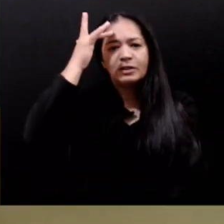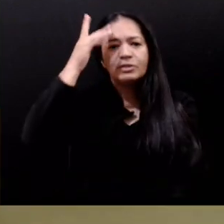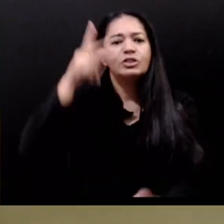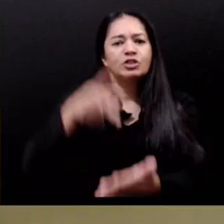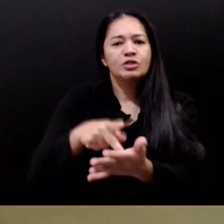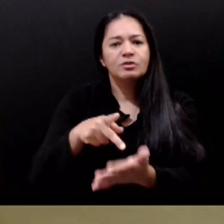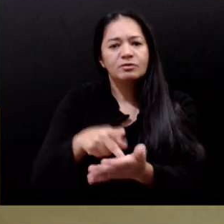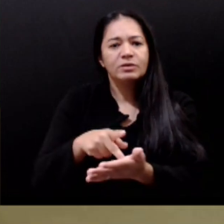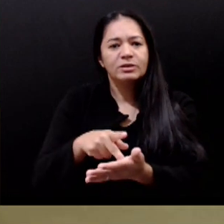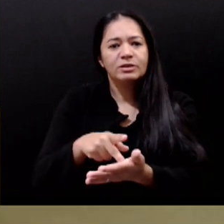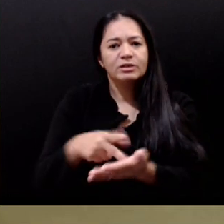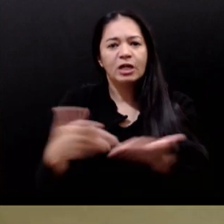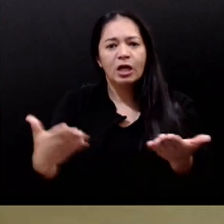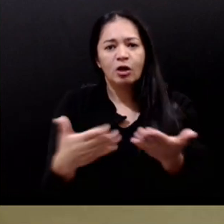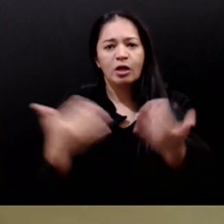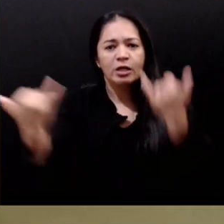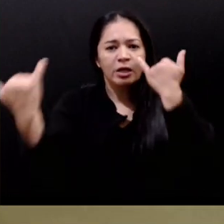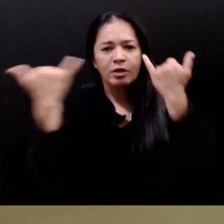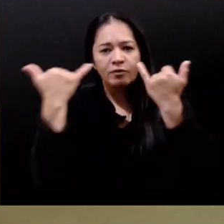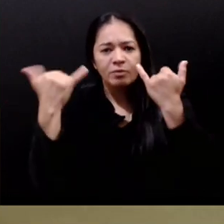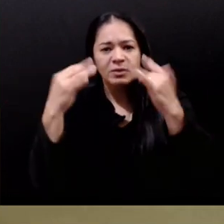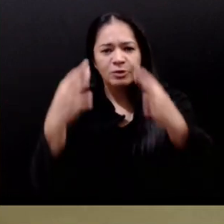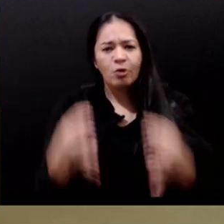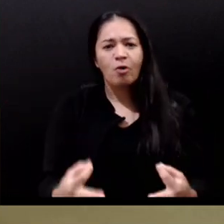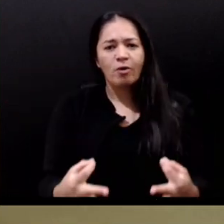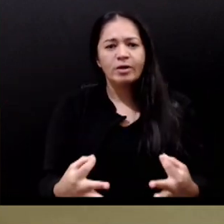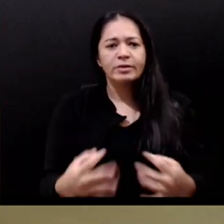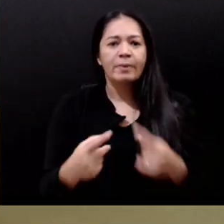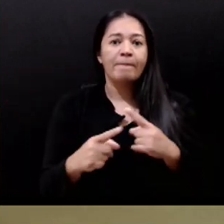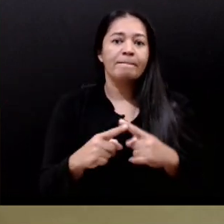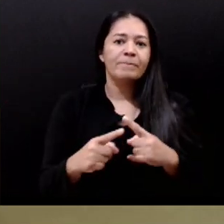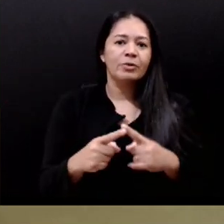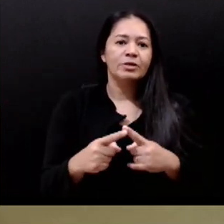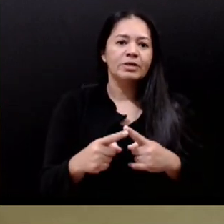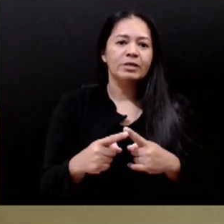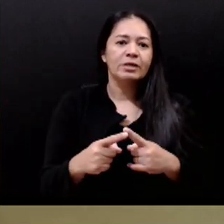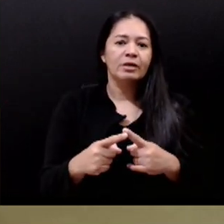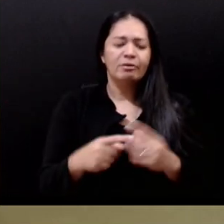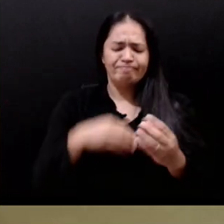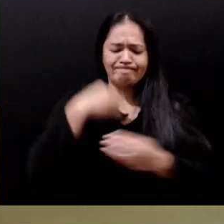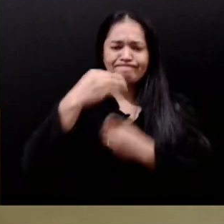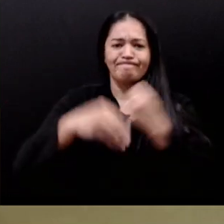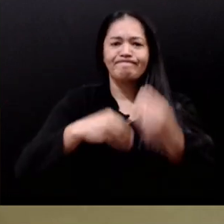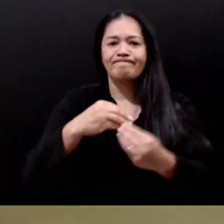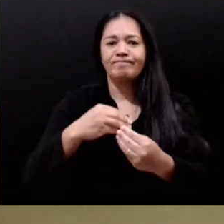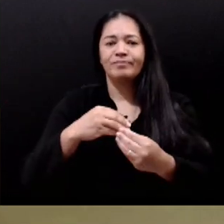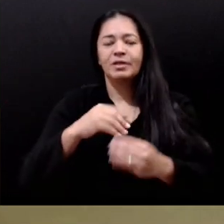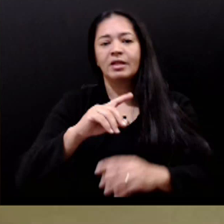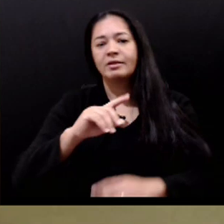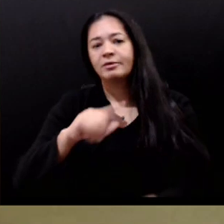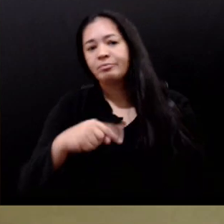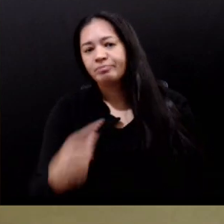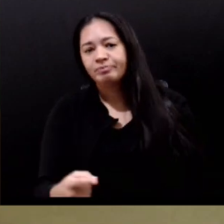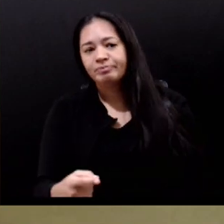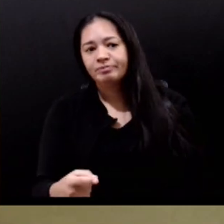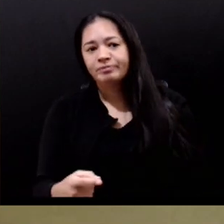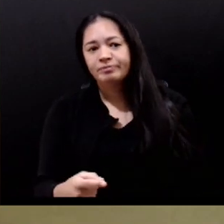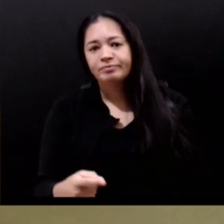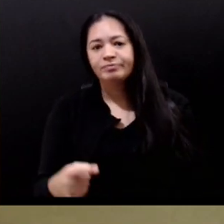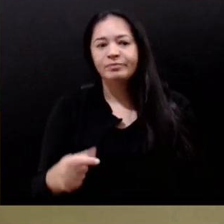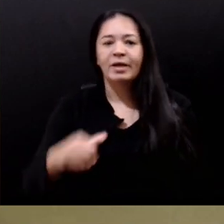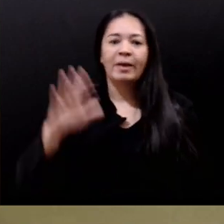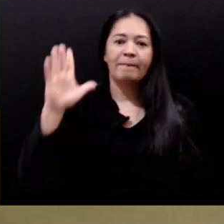dar a informação correta, né, porque aí senão vai virar bagunça aí depois que a bomba estourar. É bem mais difícil